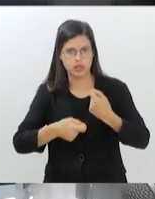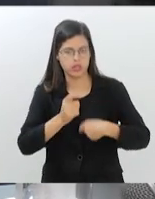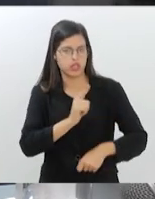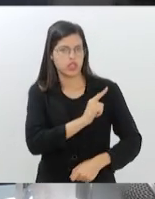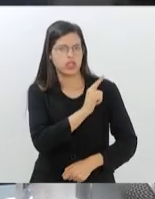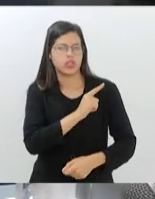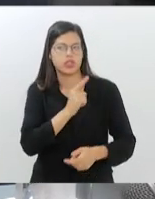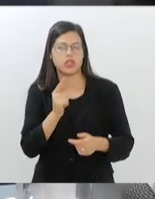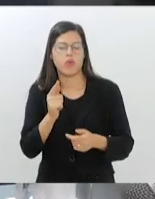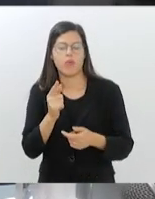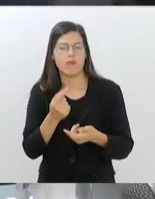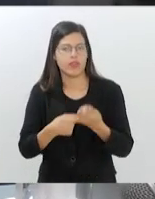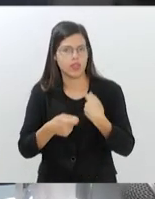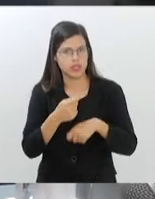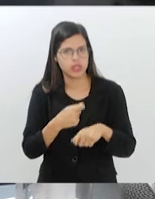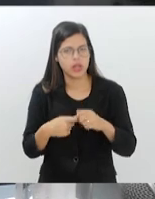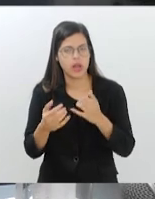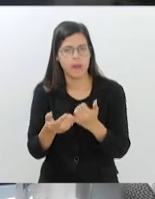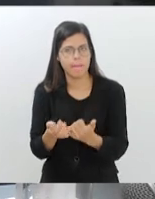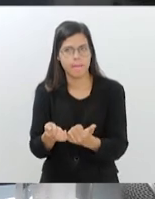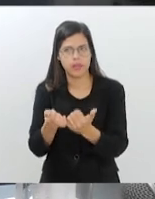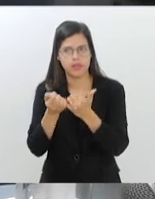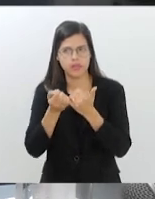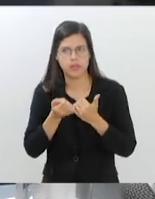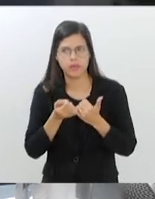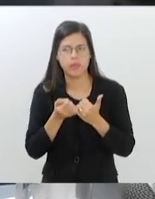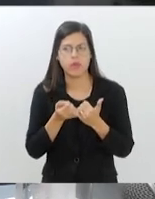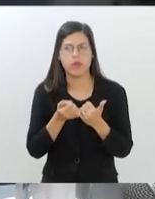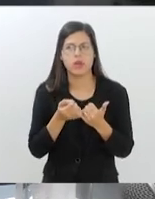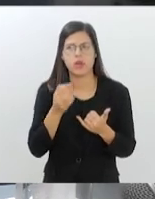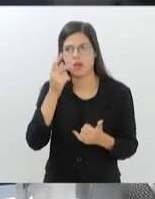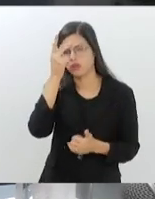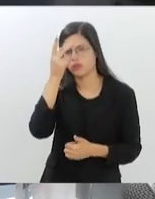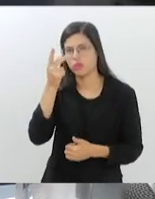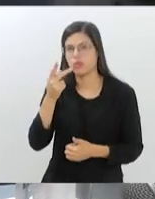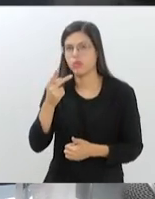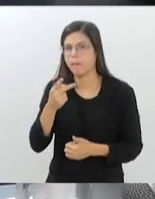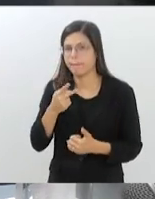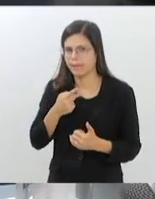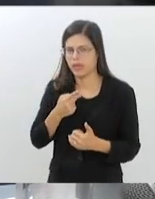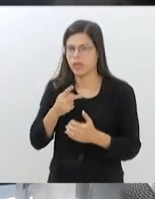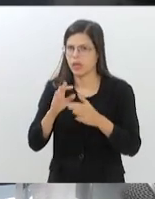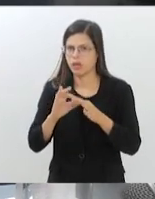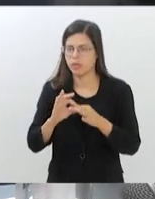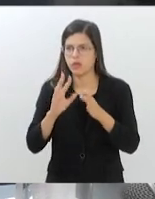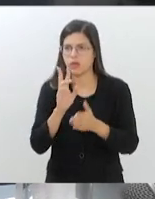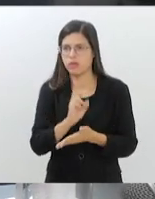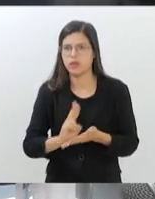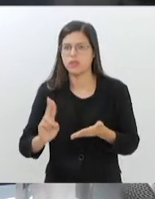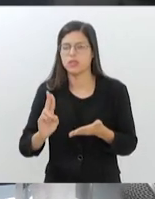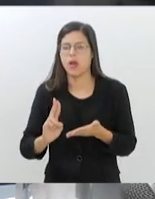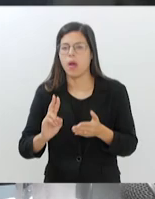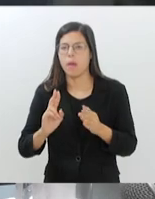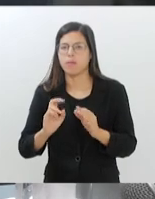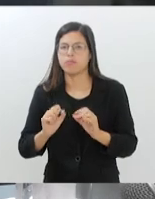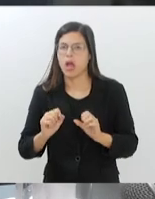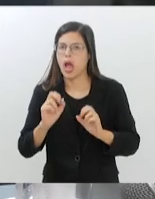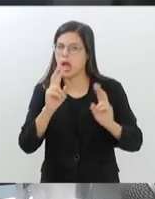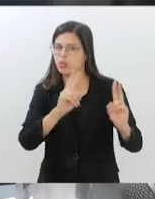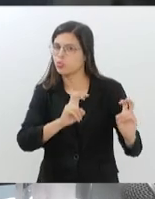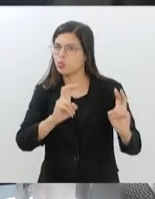financeira e patrimonial a autonomia universitária consiste nas garantias mínimas para autogestão de assuntos